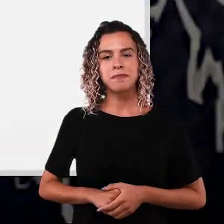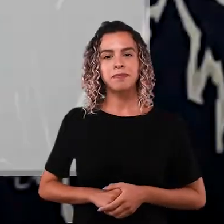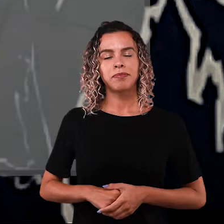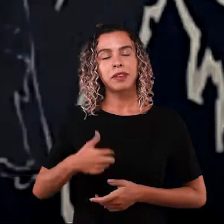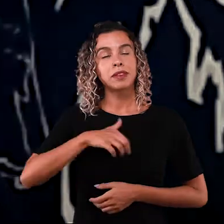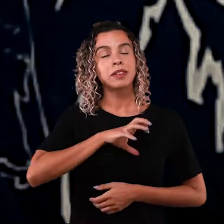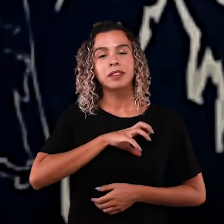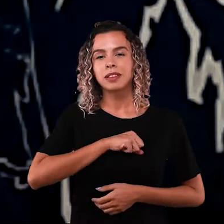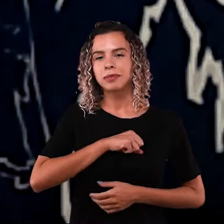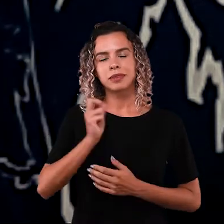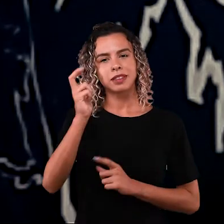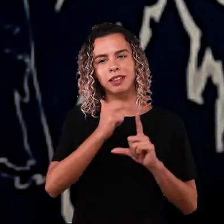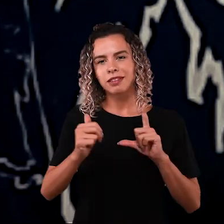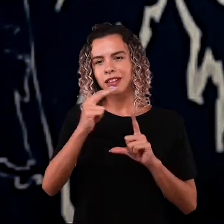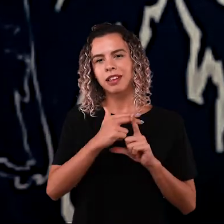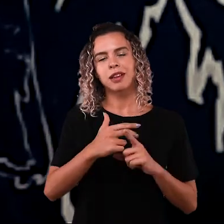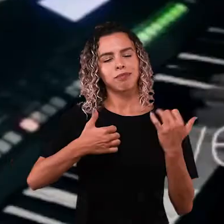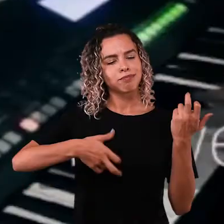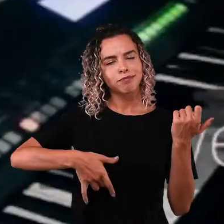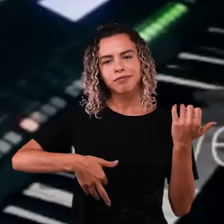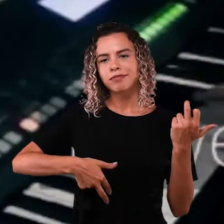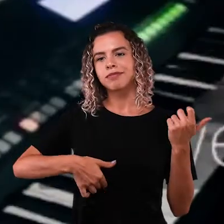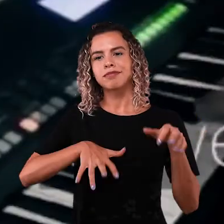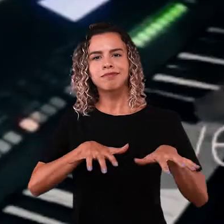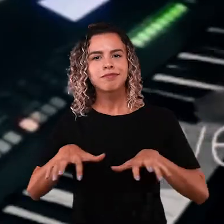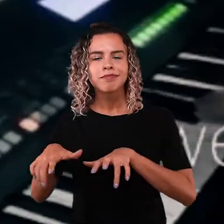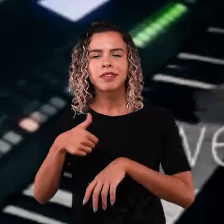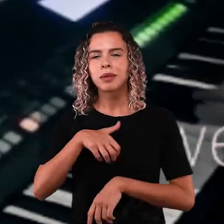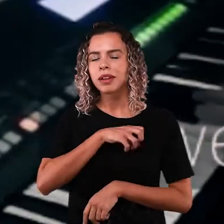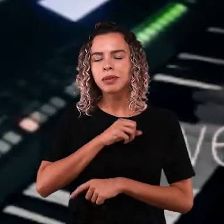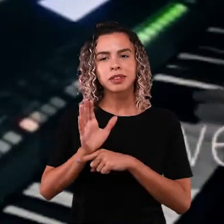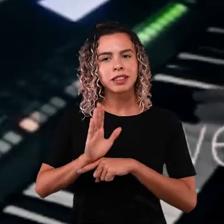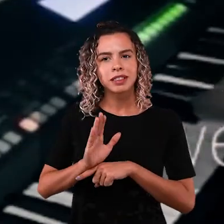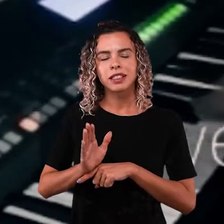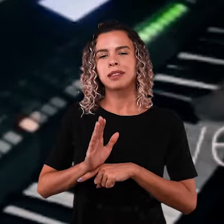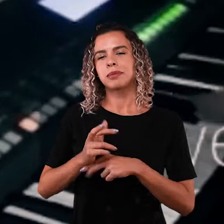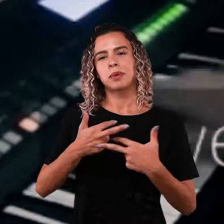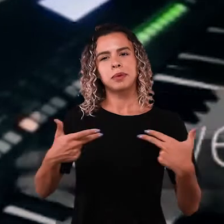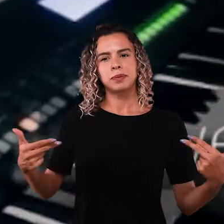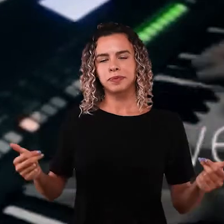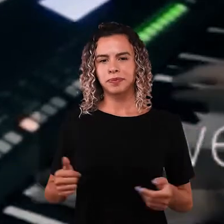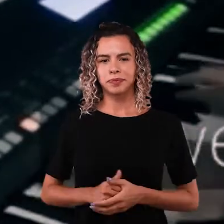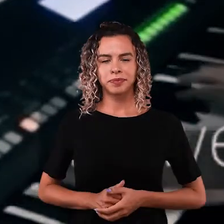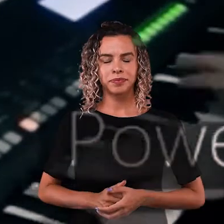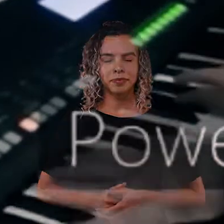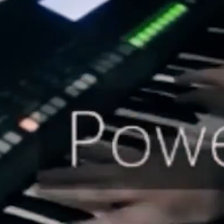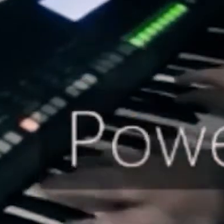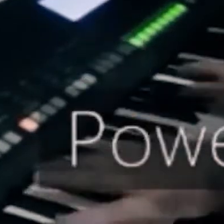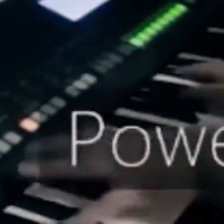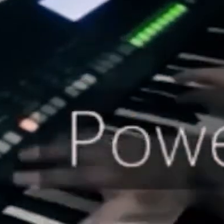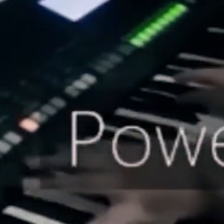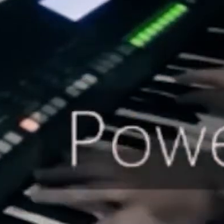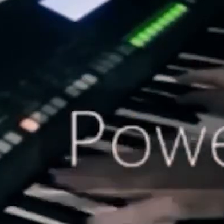e eu amo fazer desenhos, amo tocar instrumentos. amo cinema, muitas coisas. Clipe da